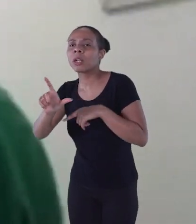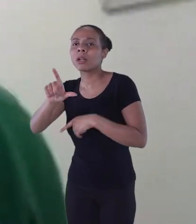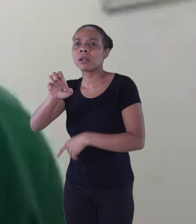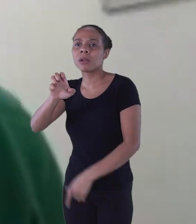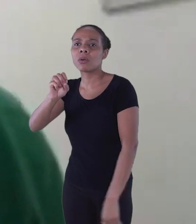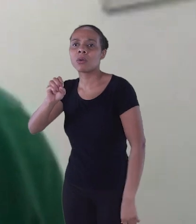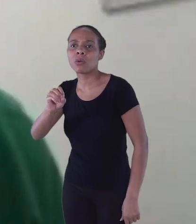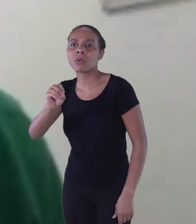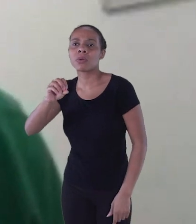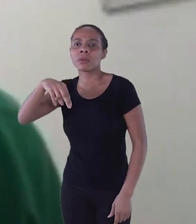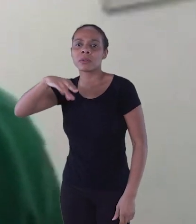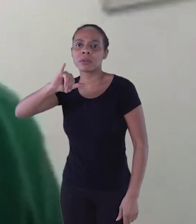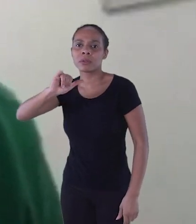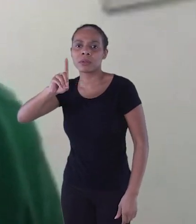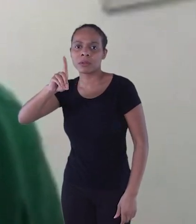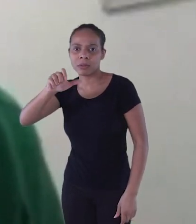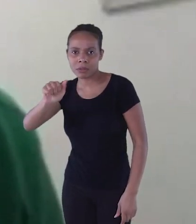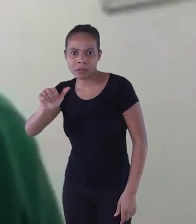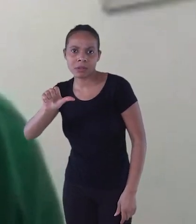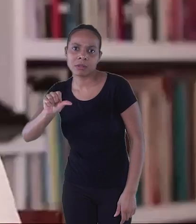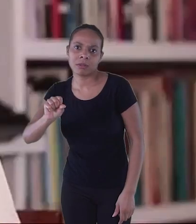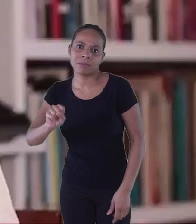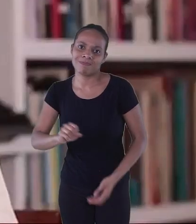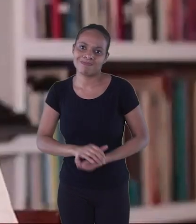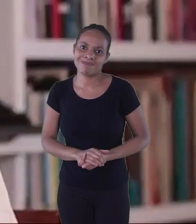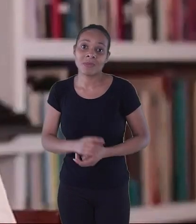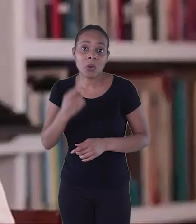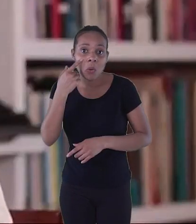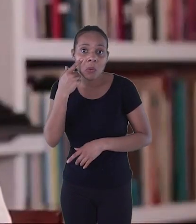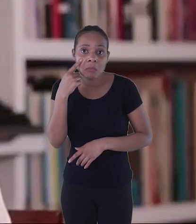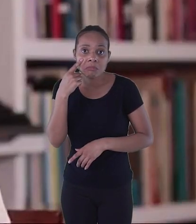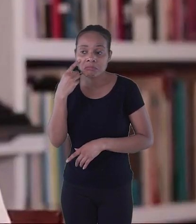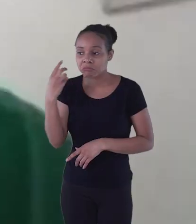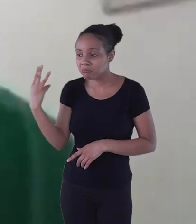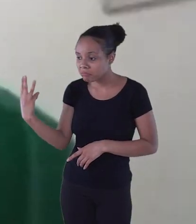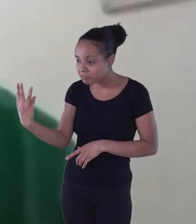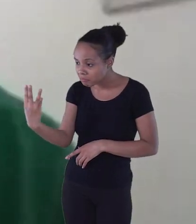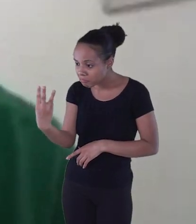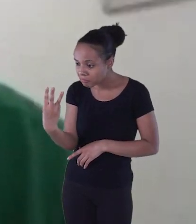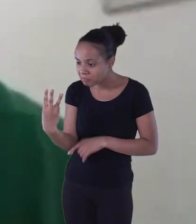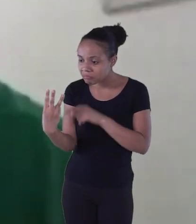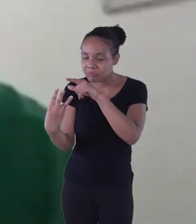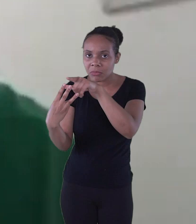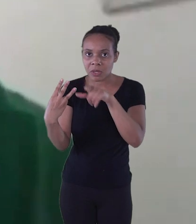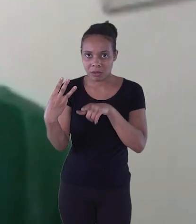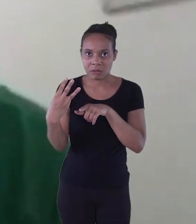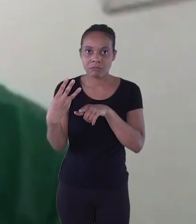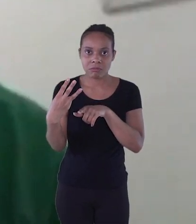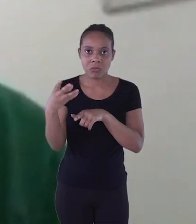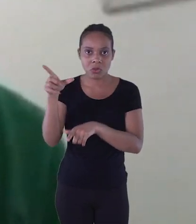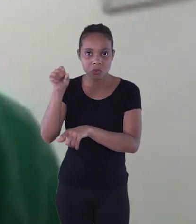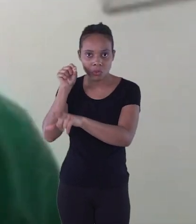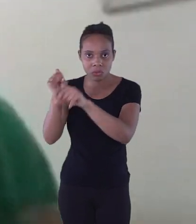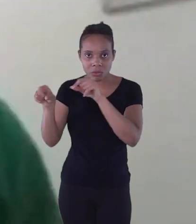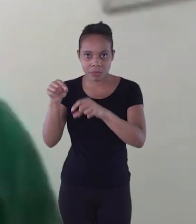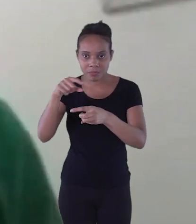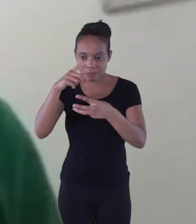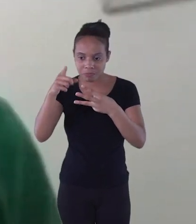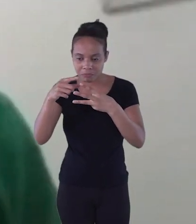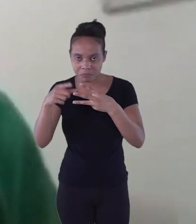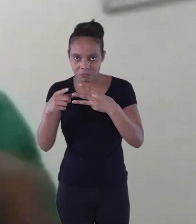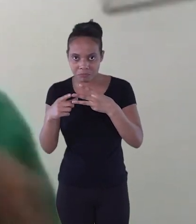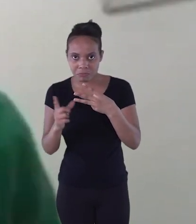na Copa de 38. Olha só pegar esse, né? Leônidas, Domingos da Guia, que foi campeão. Aí o